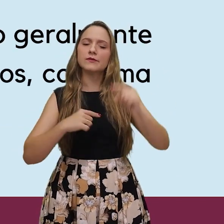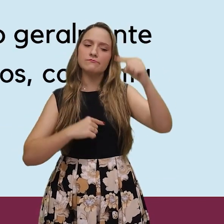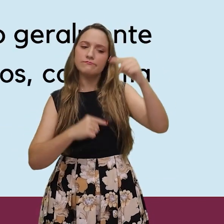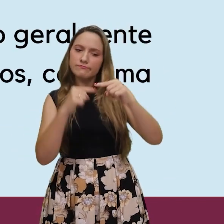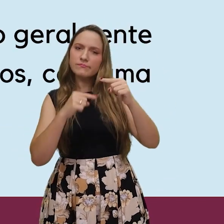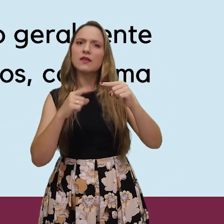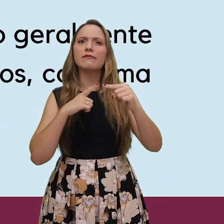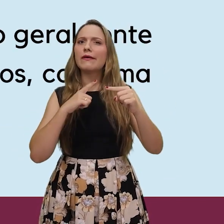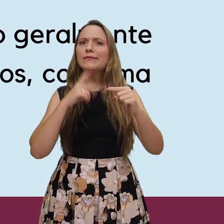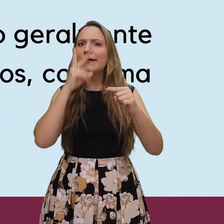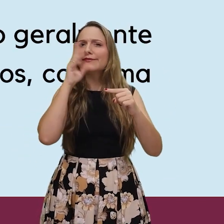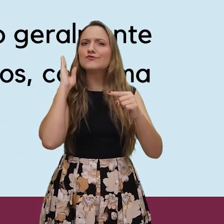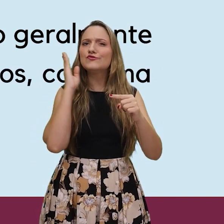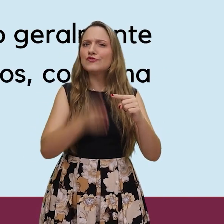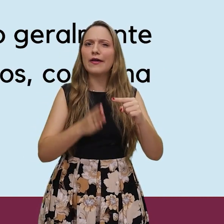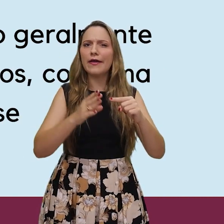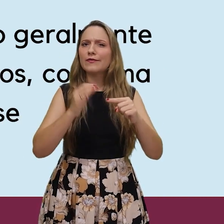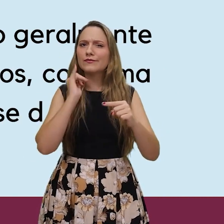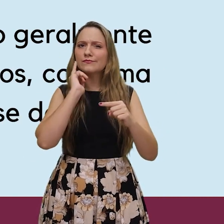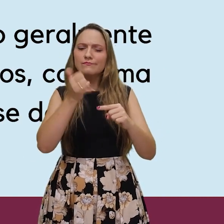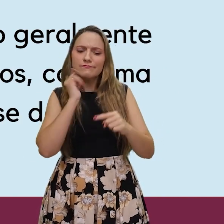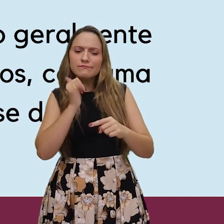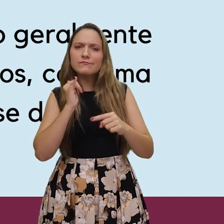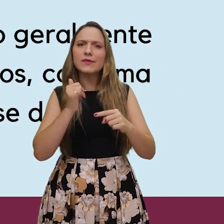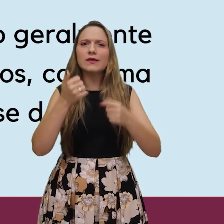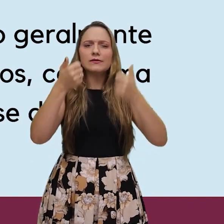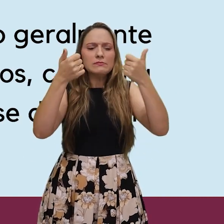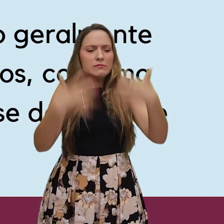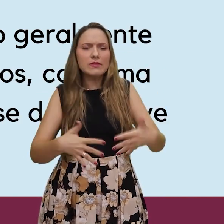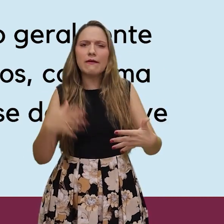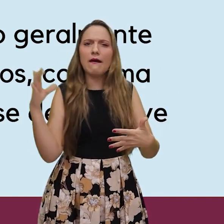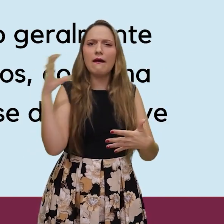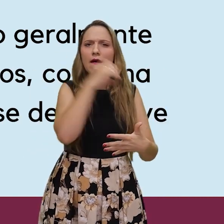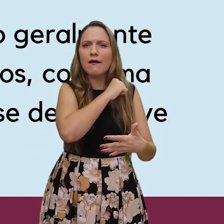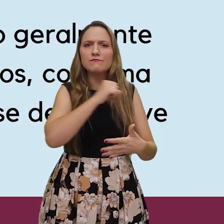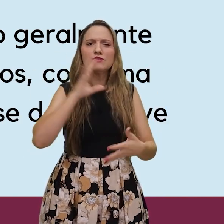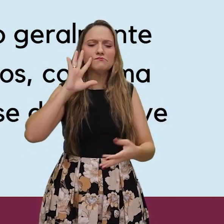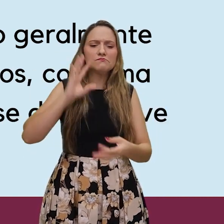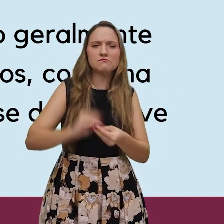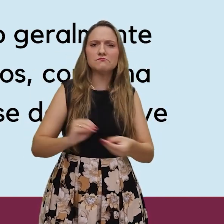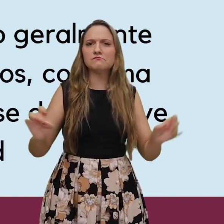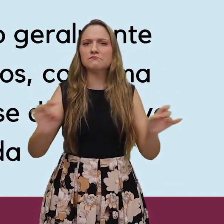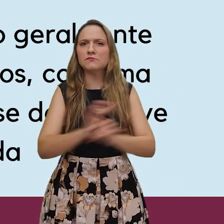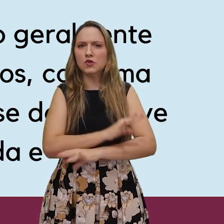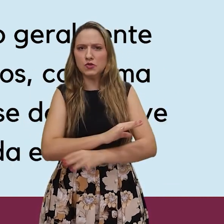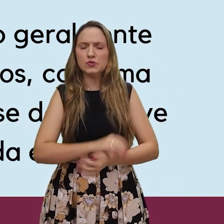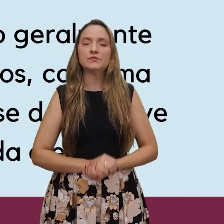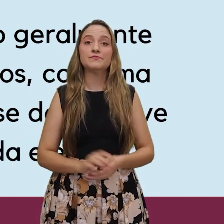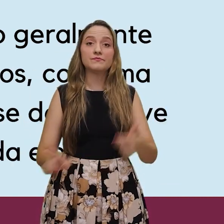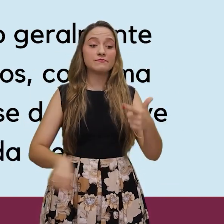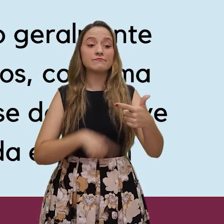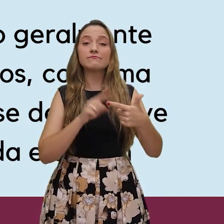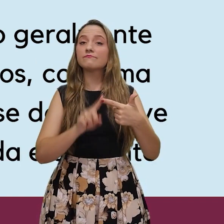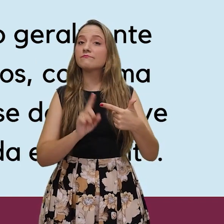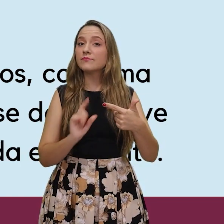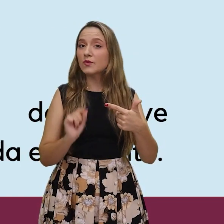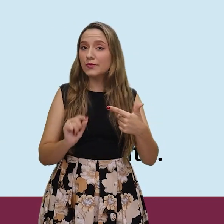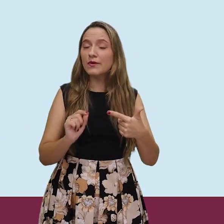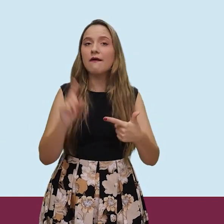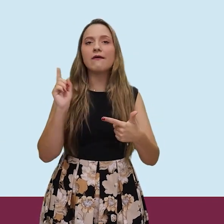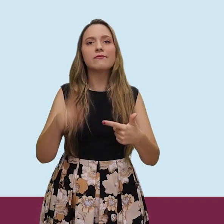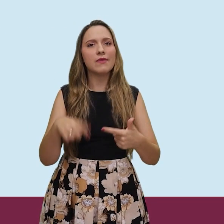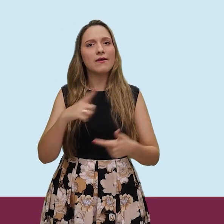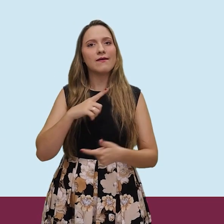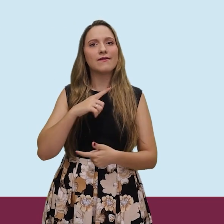geralmente curtos e diretos, com uma narrativa que se desenvolve de forma rápida e eficiente. A